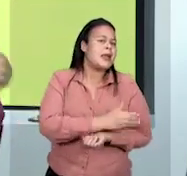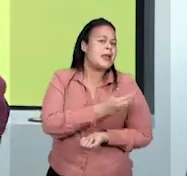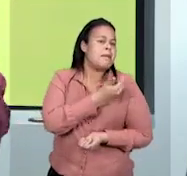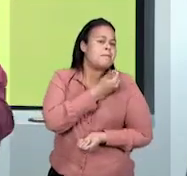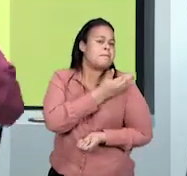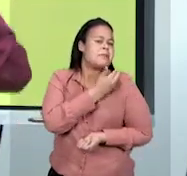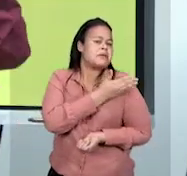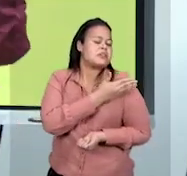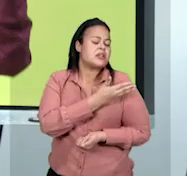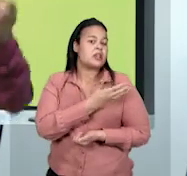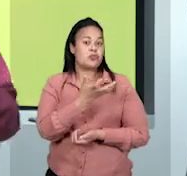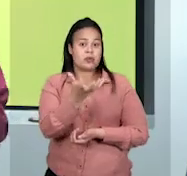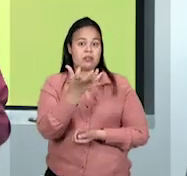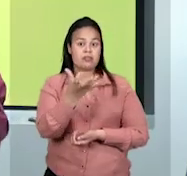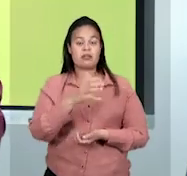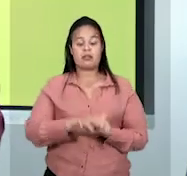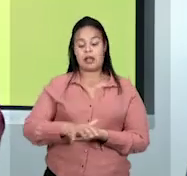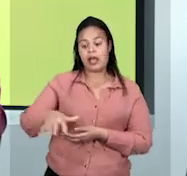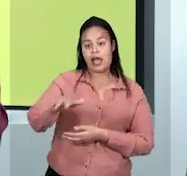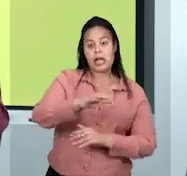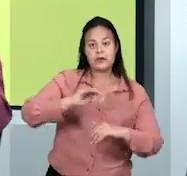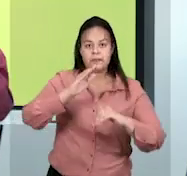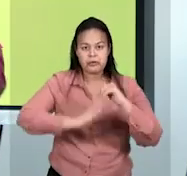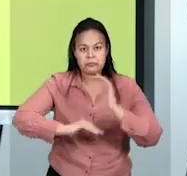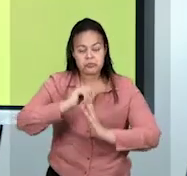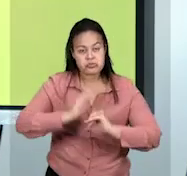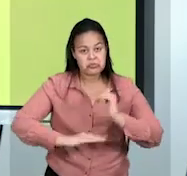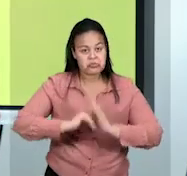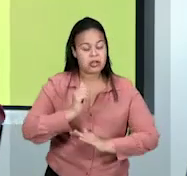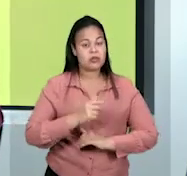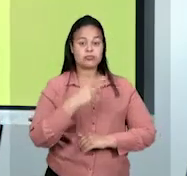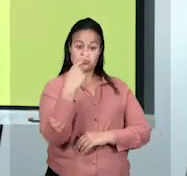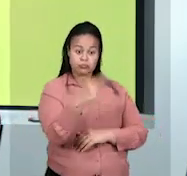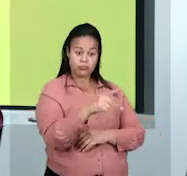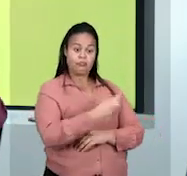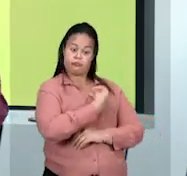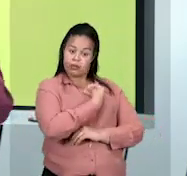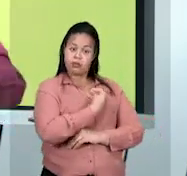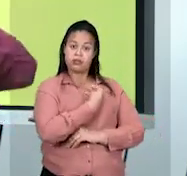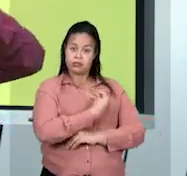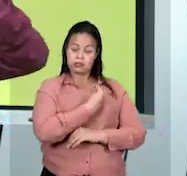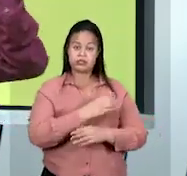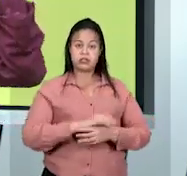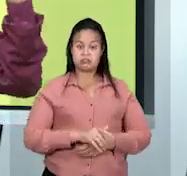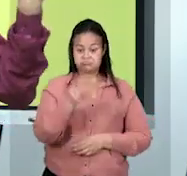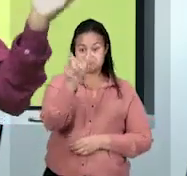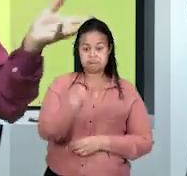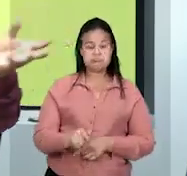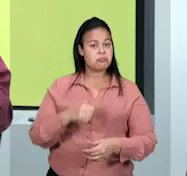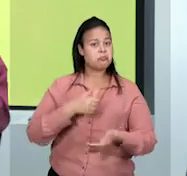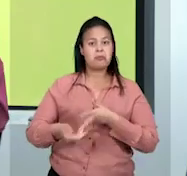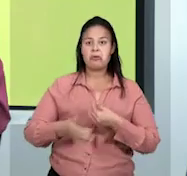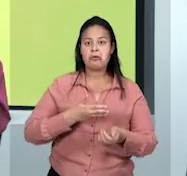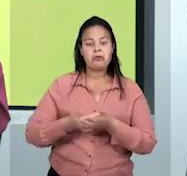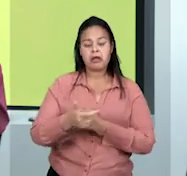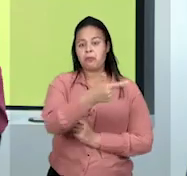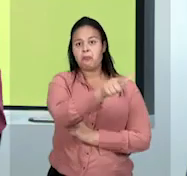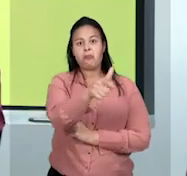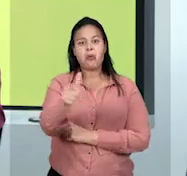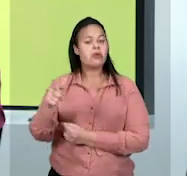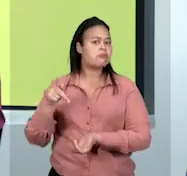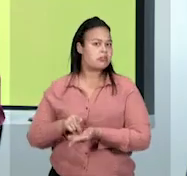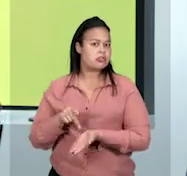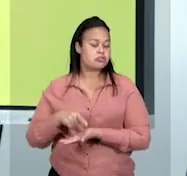você deseja, quer seja numa área profissional, quer seja na sua vida pessoal, quer seja em qualquer outra